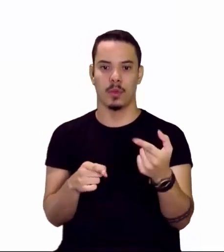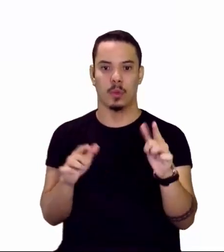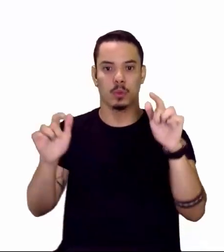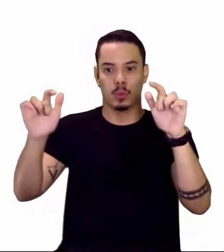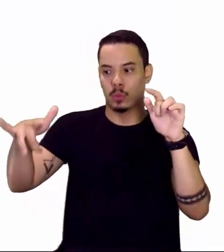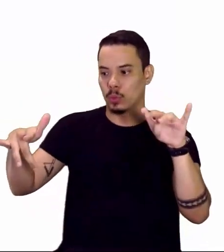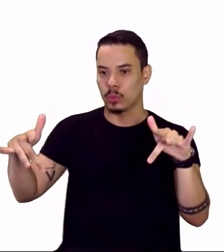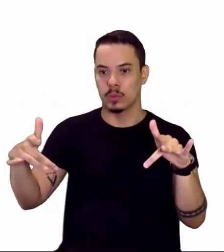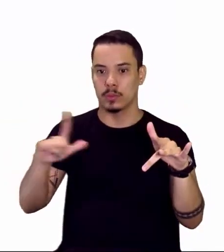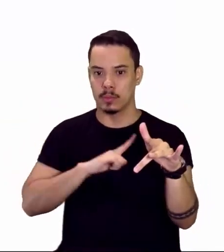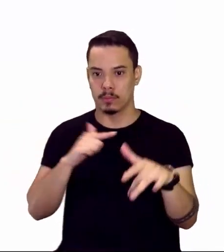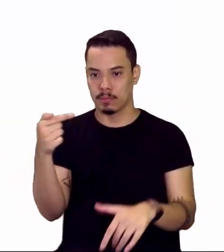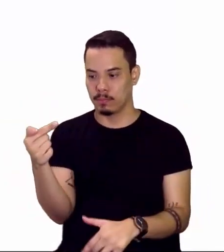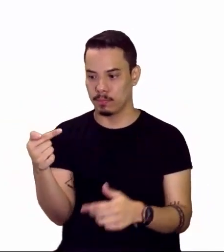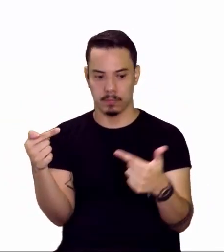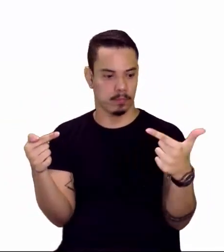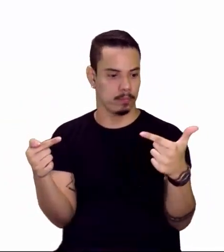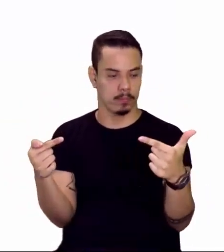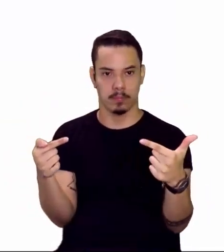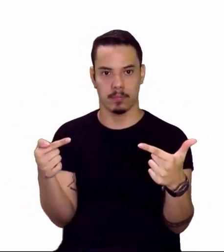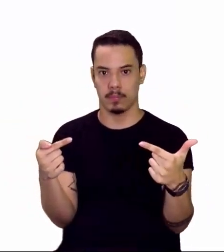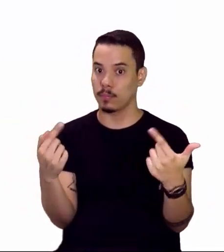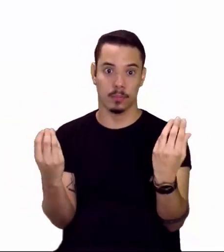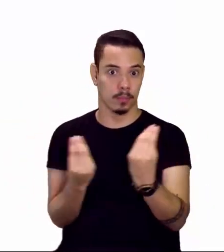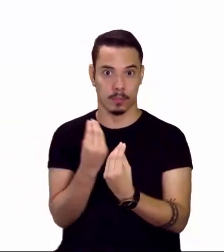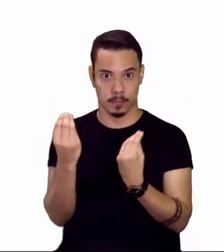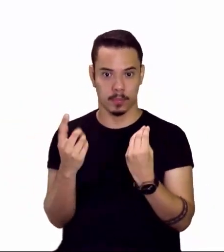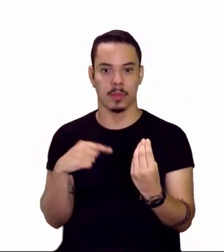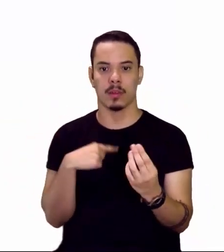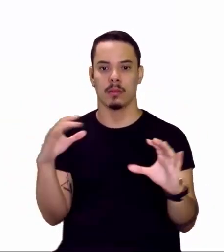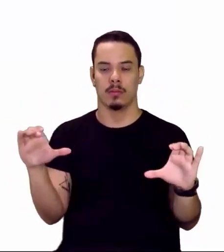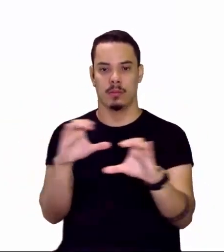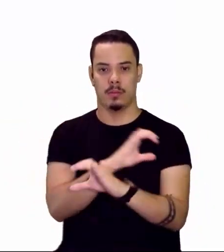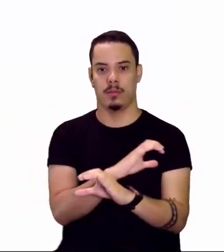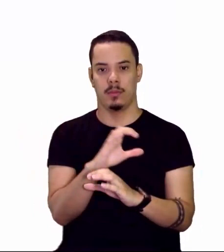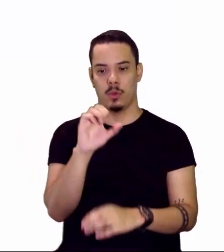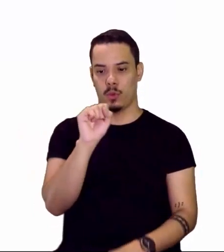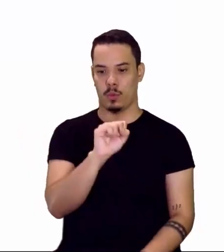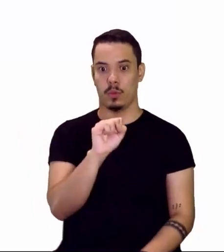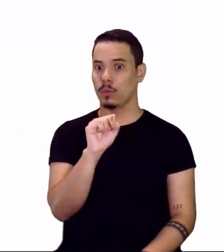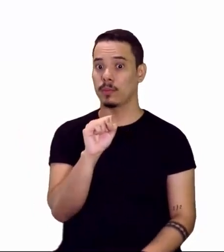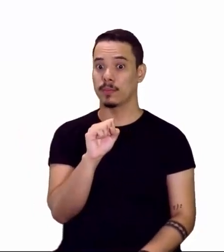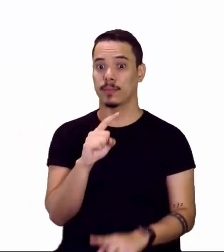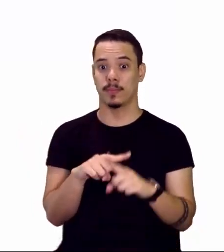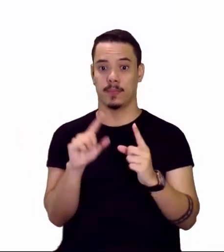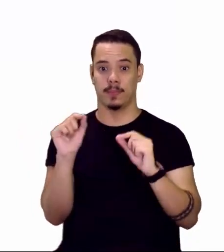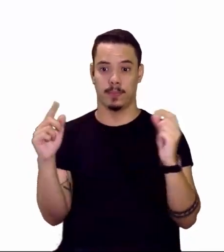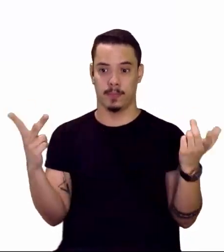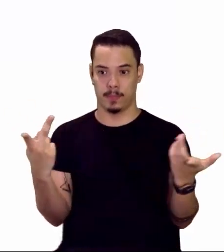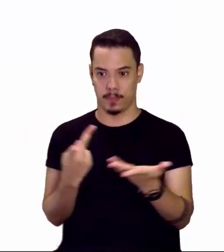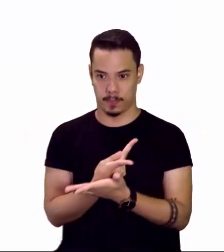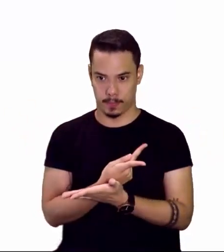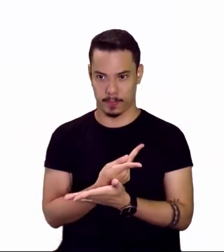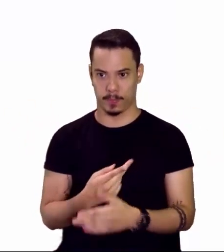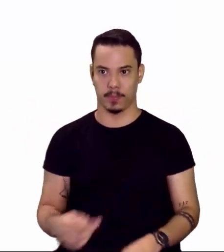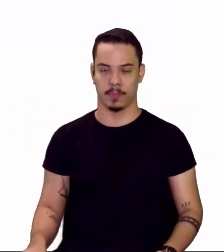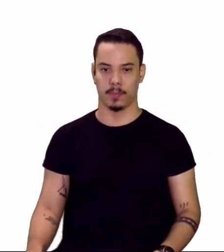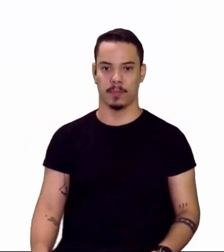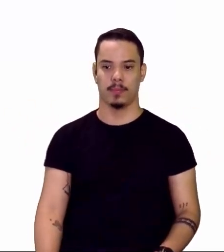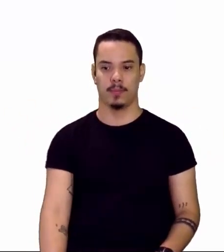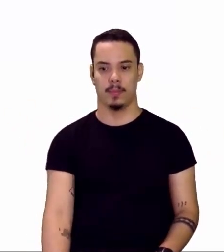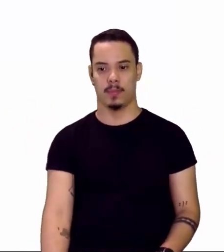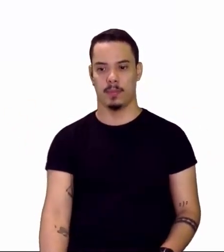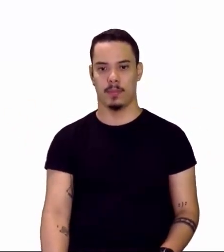oxigênio fica com 7, o hidrogênio com 2. E aqui ele completou o octeto. O que aconteceu